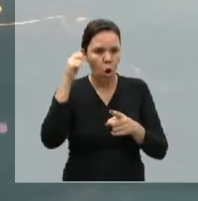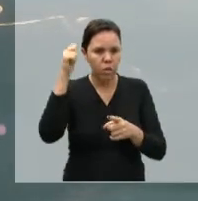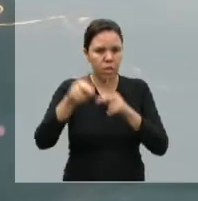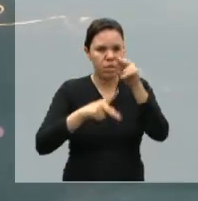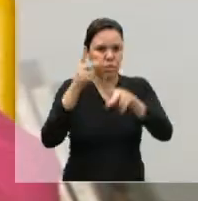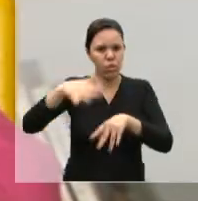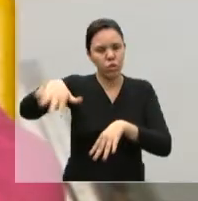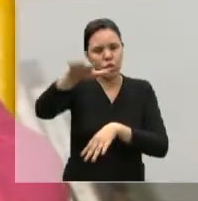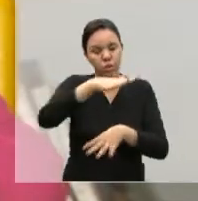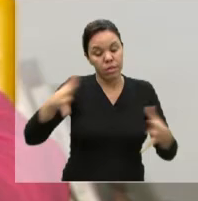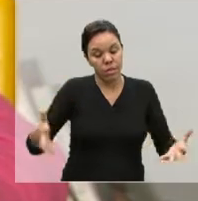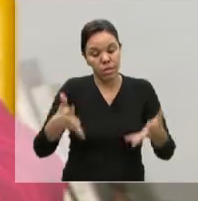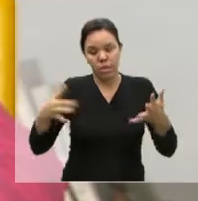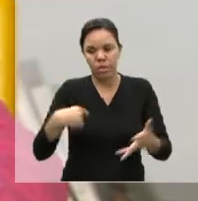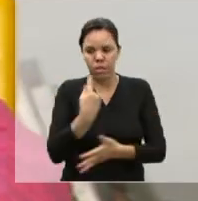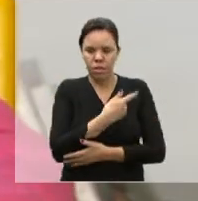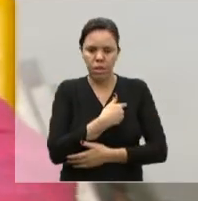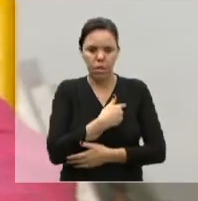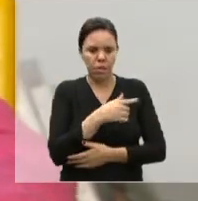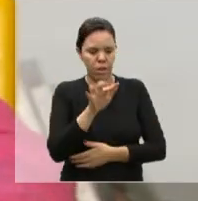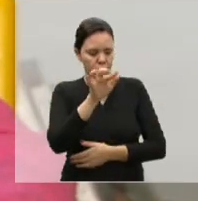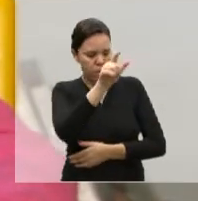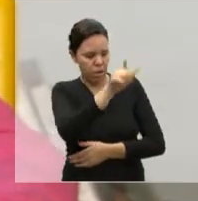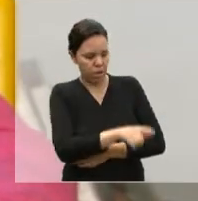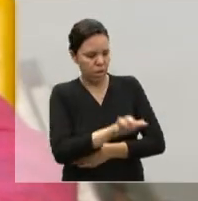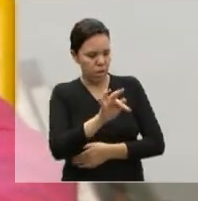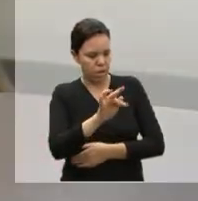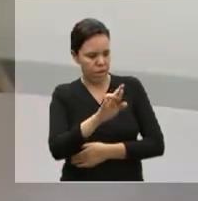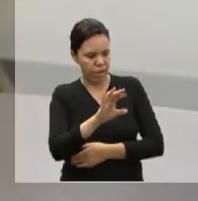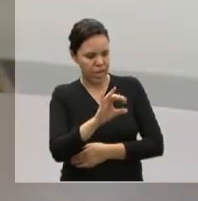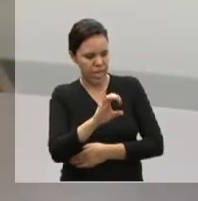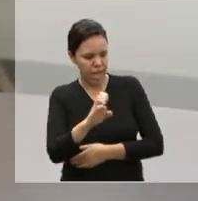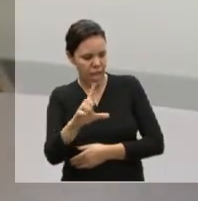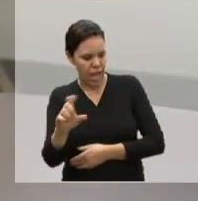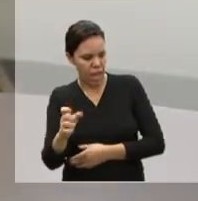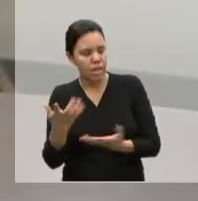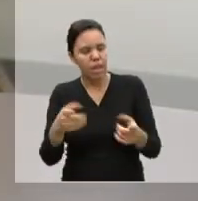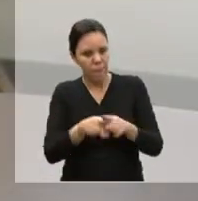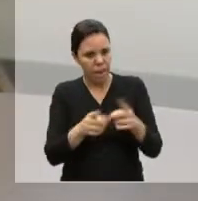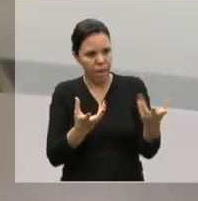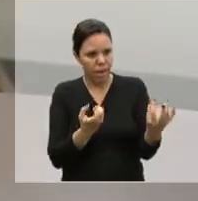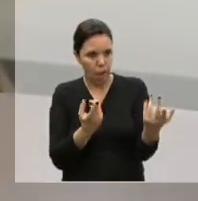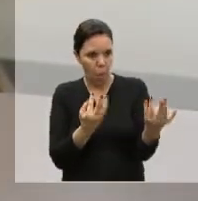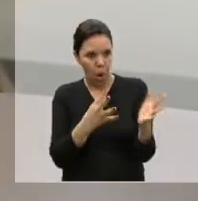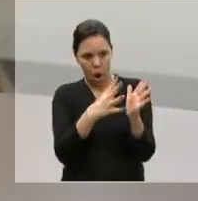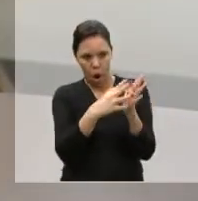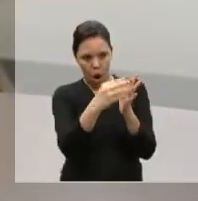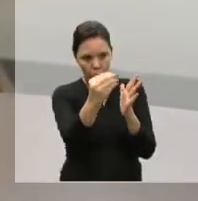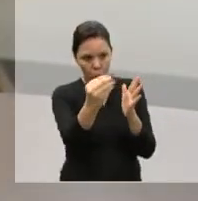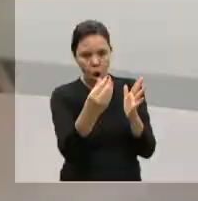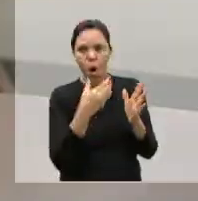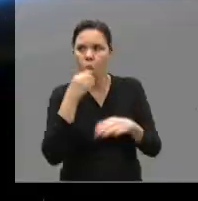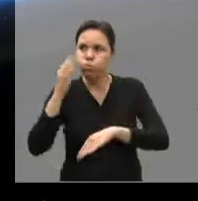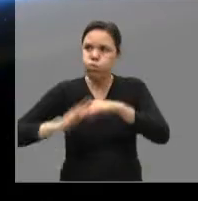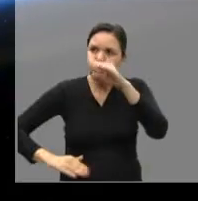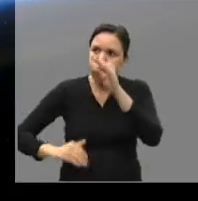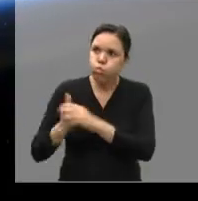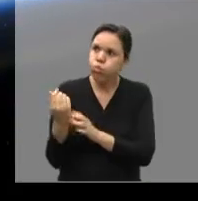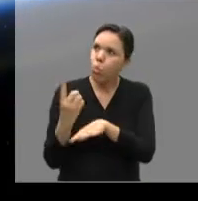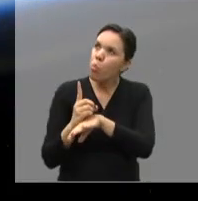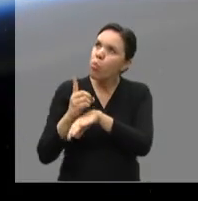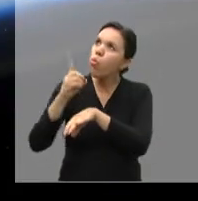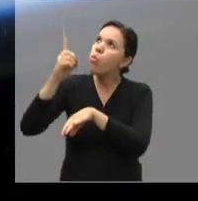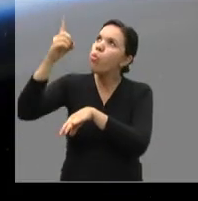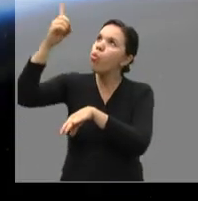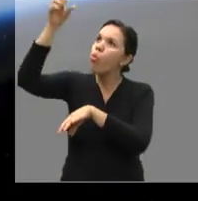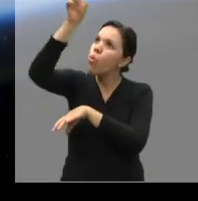sonhos. Franciele também quer ser astronauta. Eu tenho muita curiosidade de saber o que há